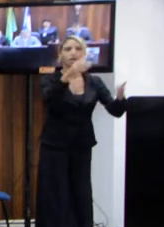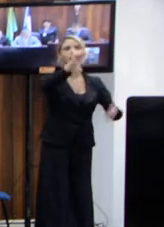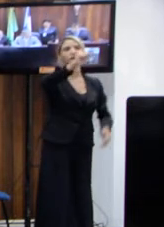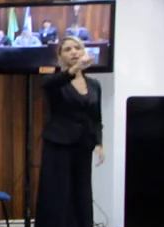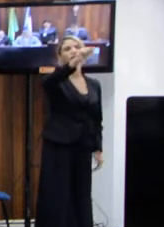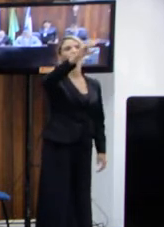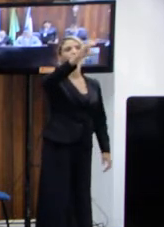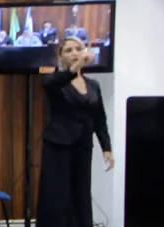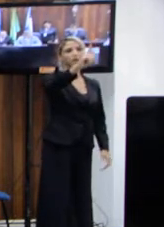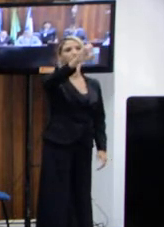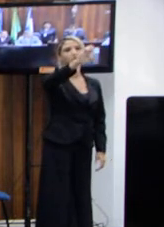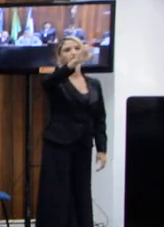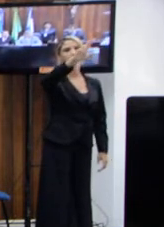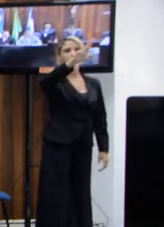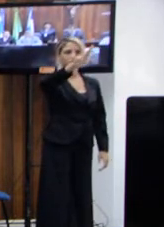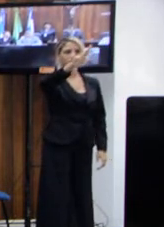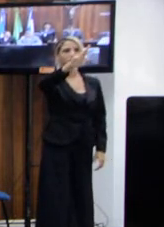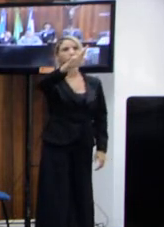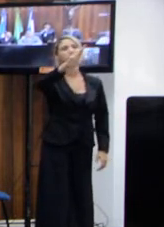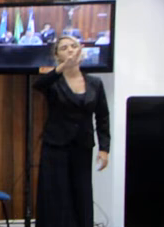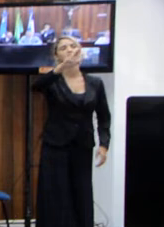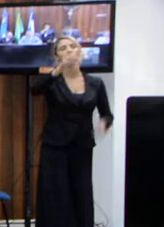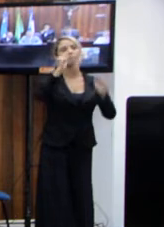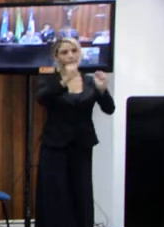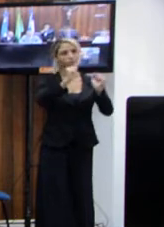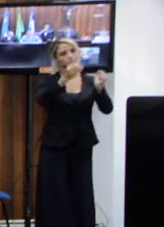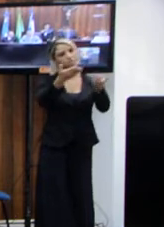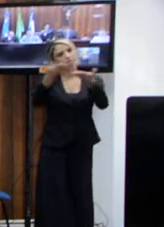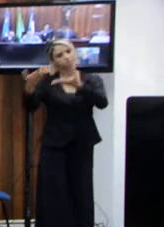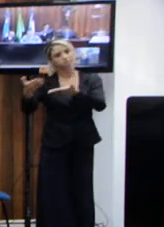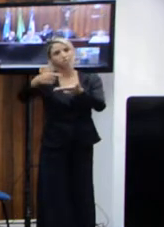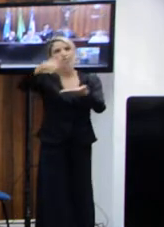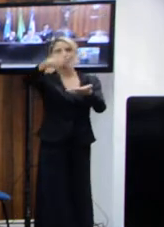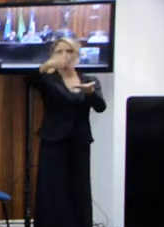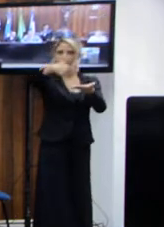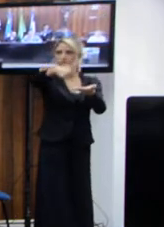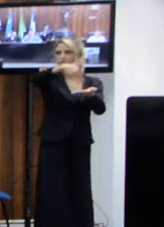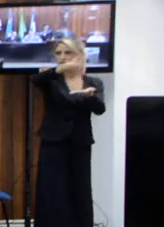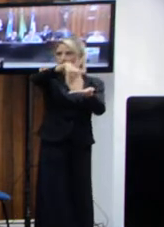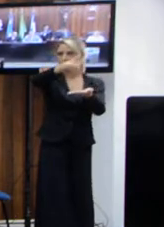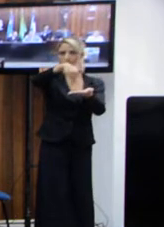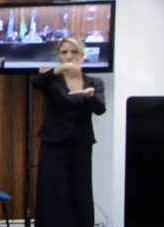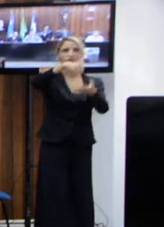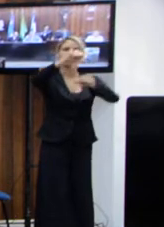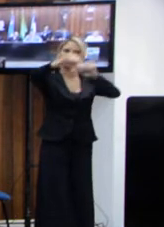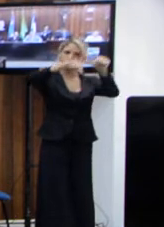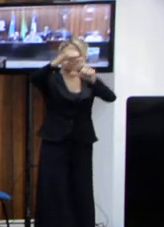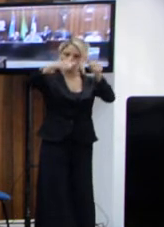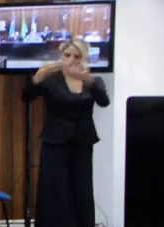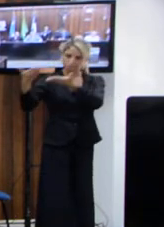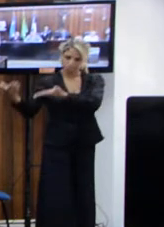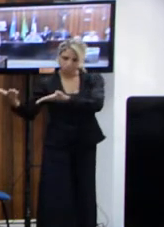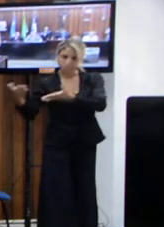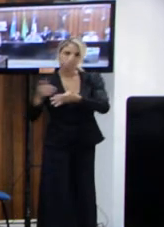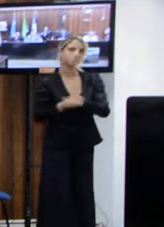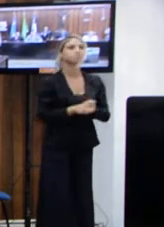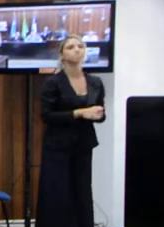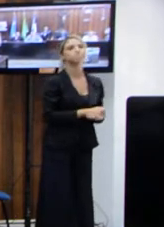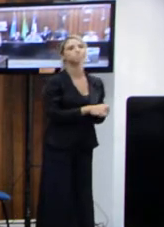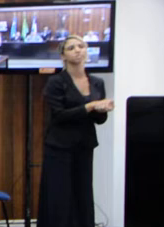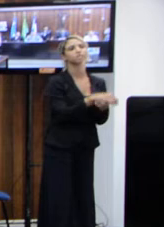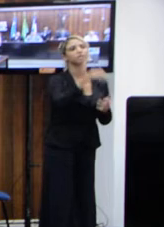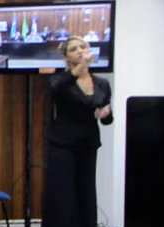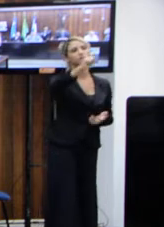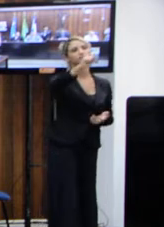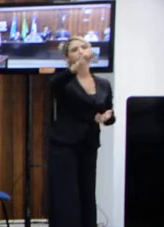nosso segundo secretário, possa tomar assento aqui junto com a nossa diretora, junto com a nossa